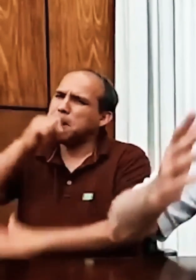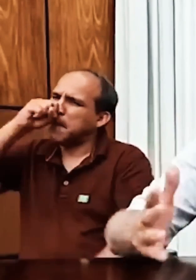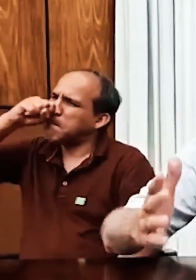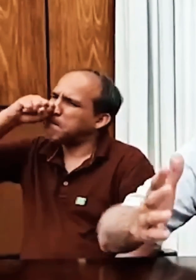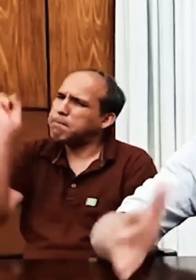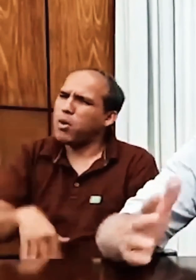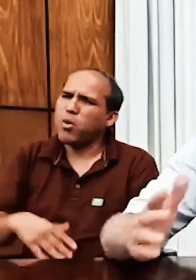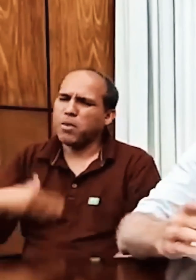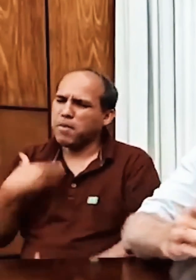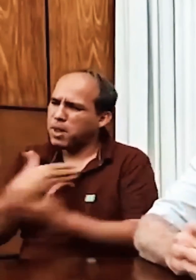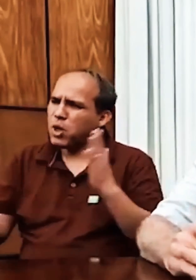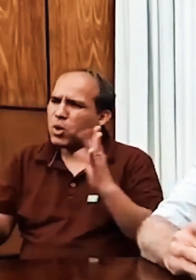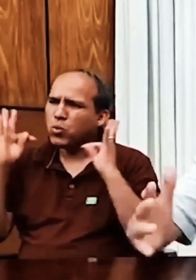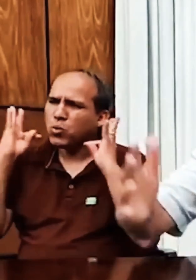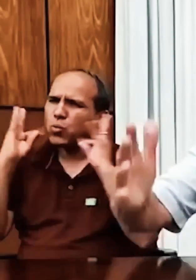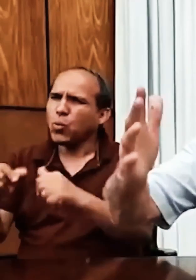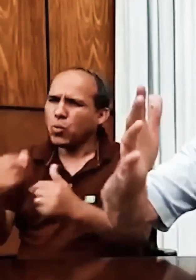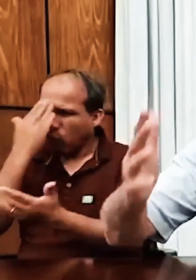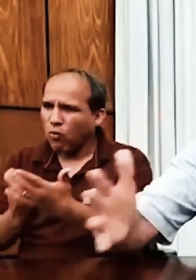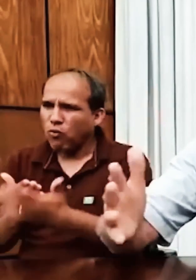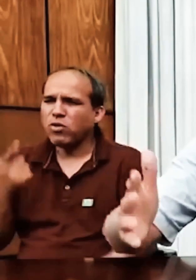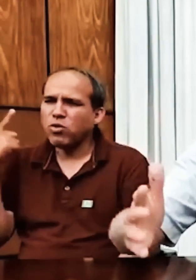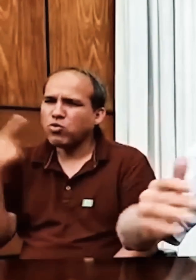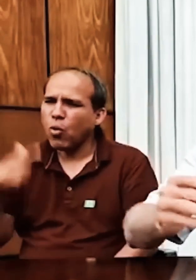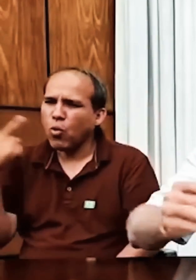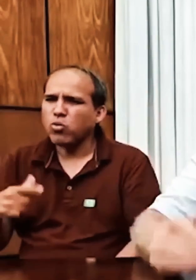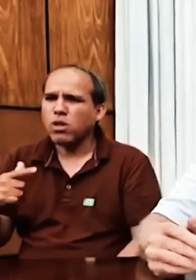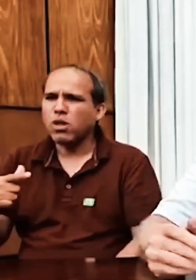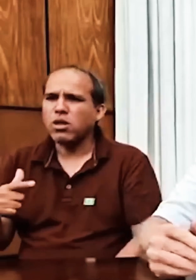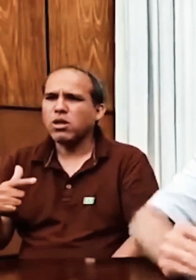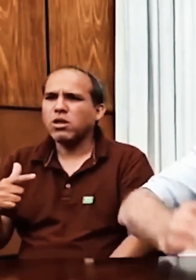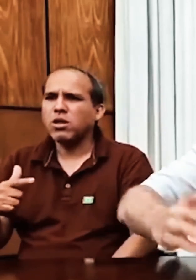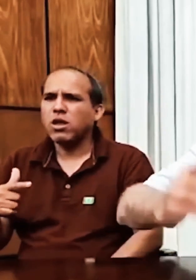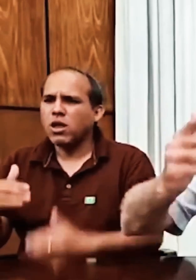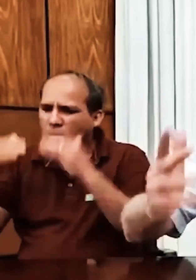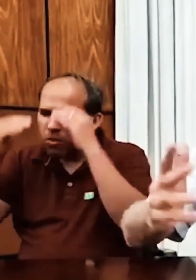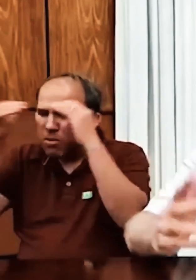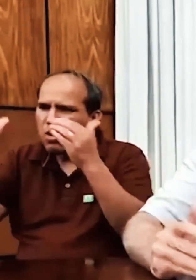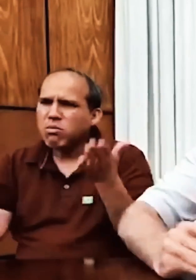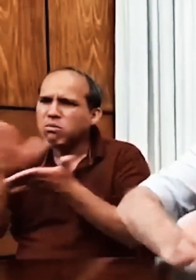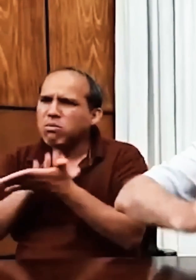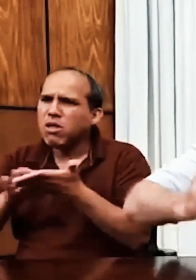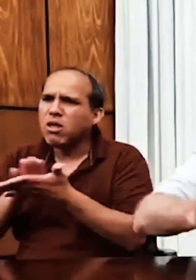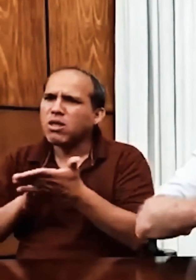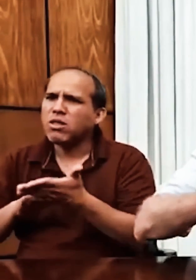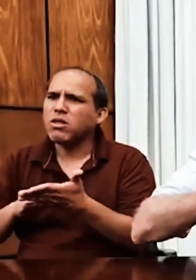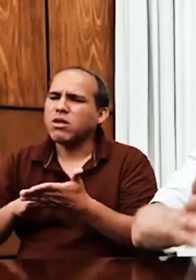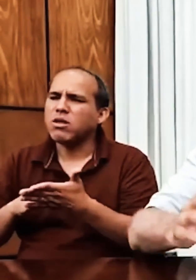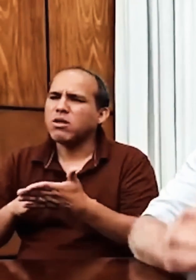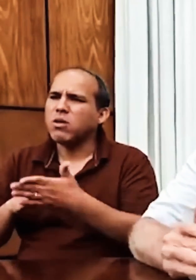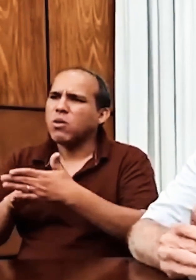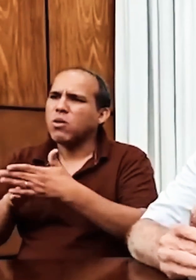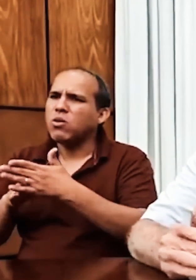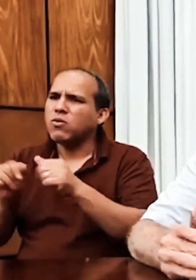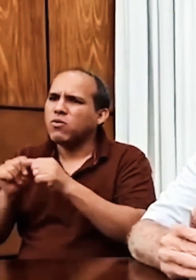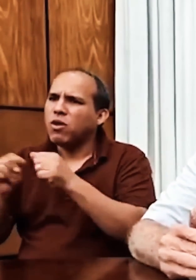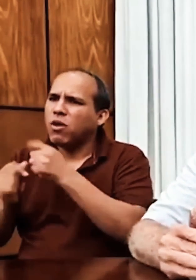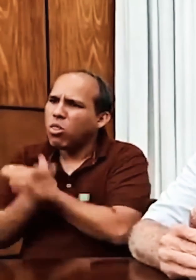o caráter de vocês. O que vocês querem para o Brasil é chegar ao poder a qualquer